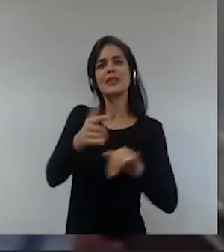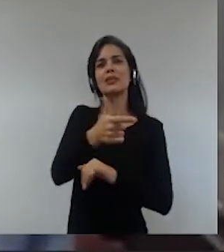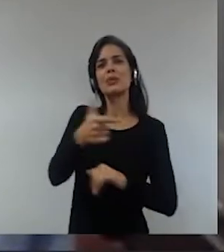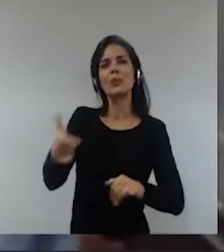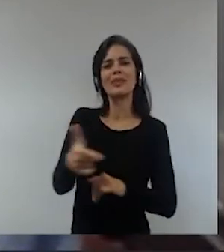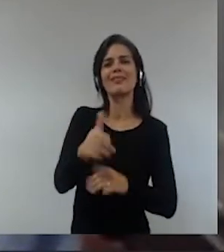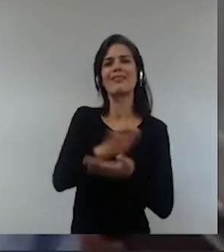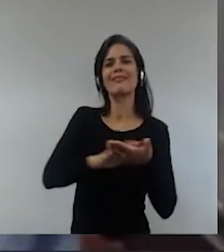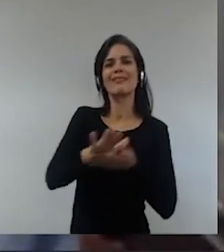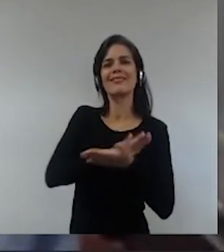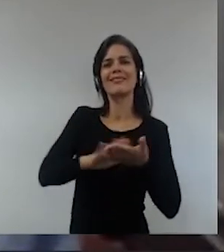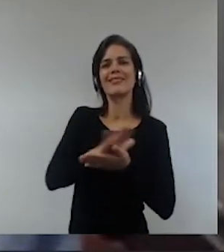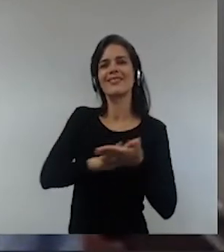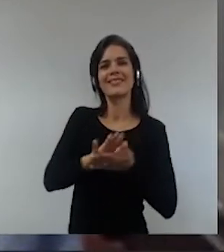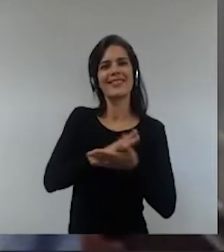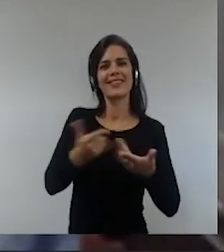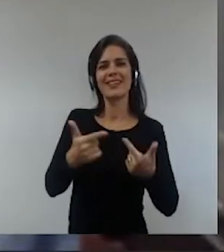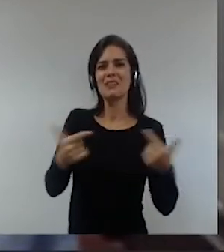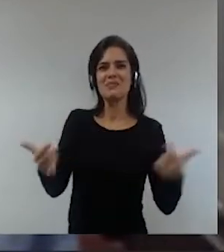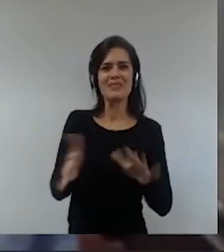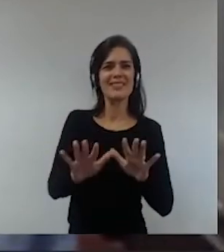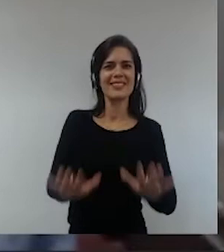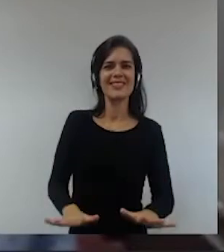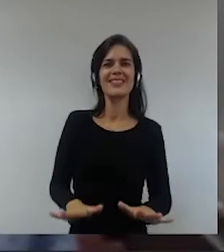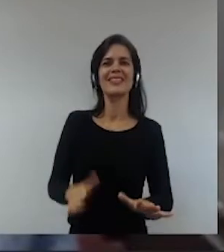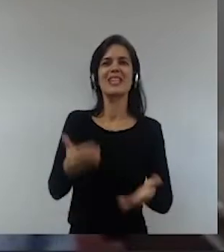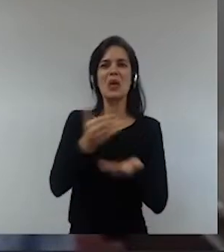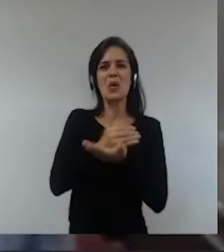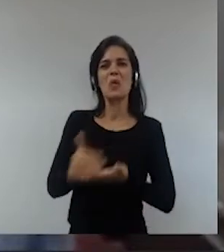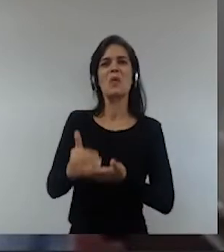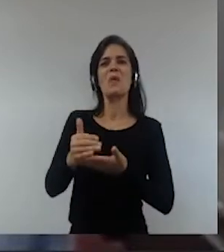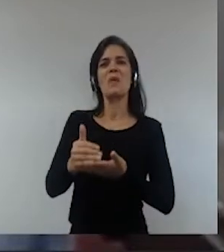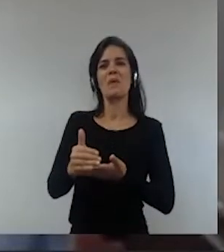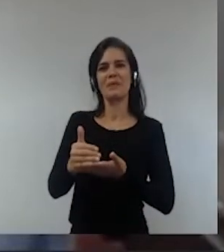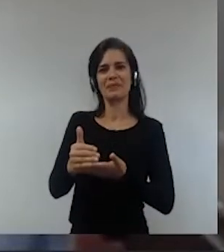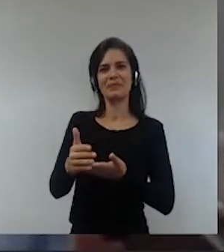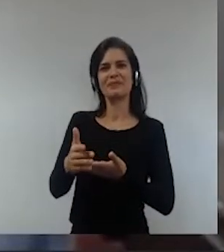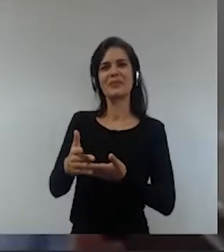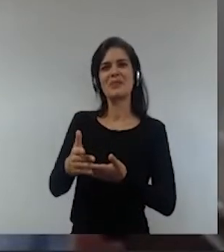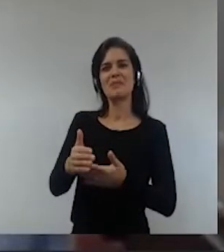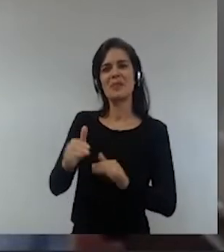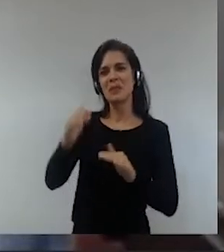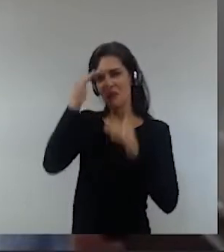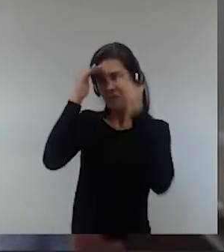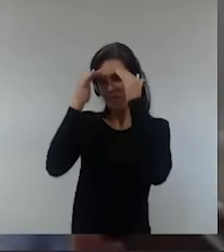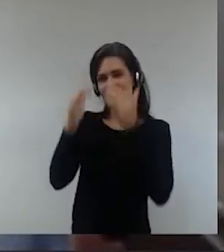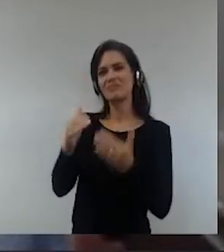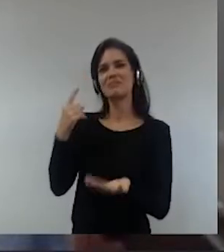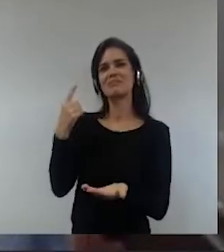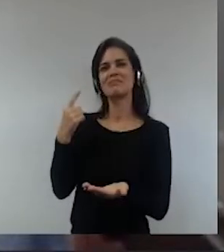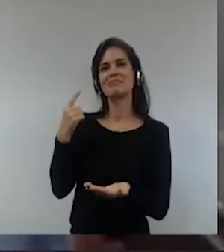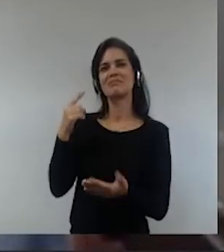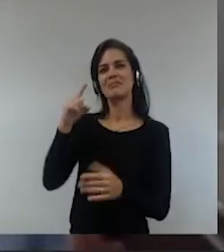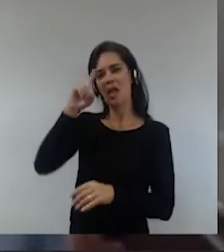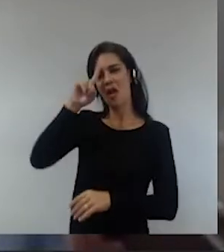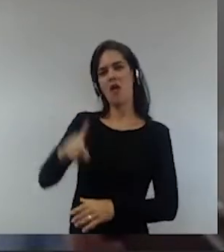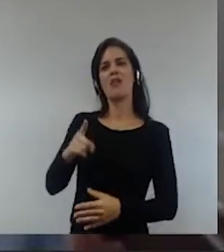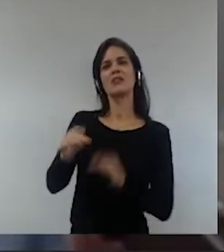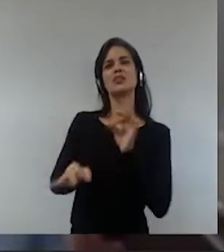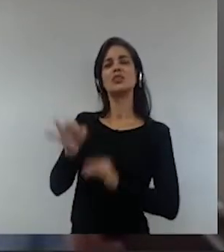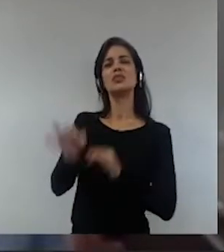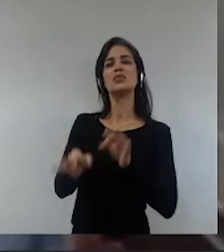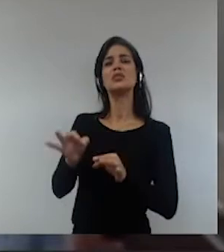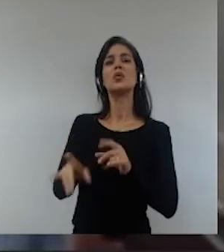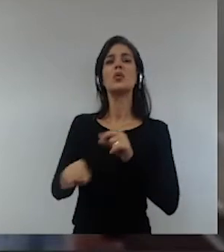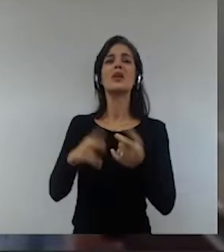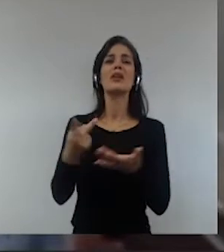processuais, enfim, dar implemento às ordens judiciais. E o que nós estamos vivenciando hoje é um enorme problema no momento da pandemia,